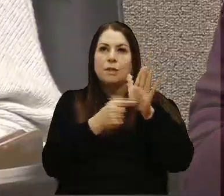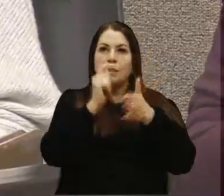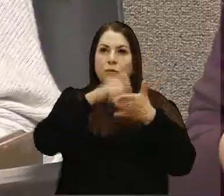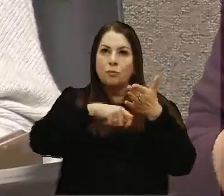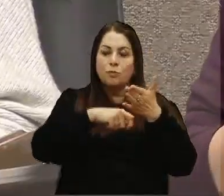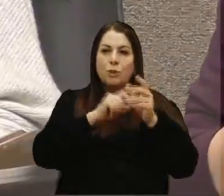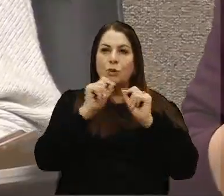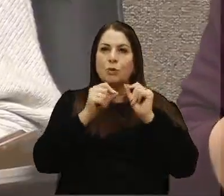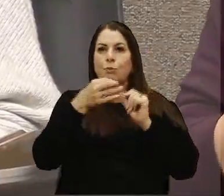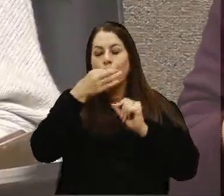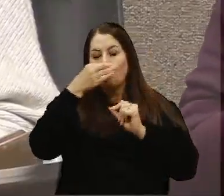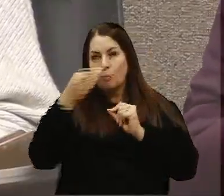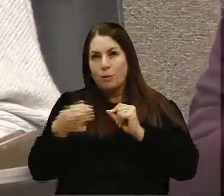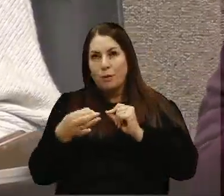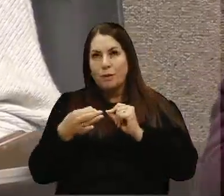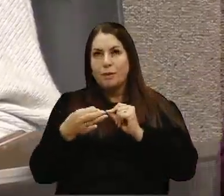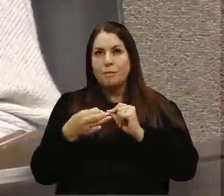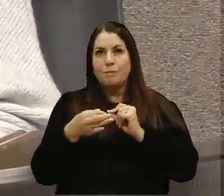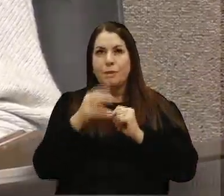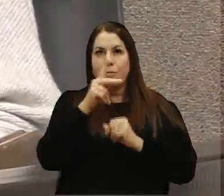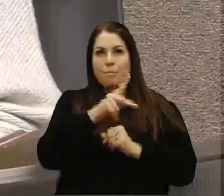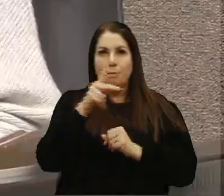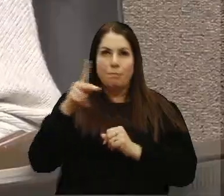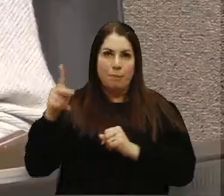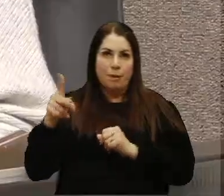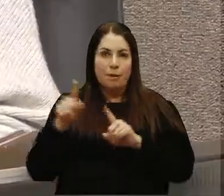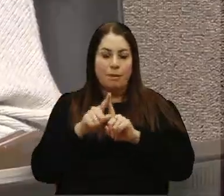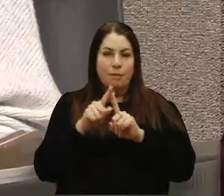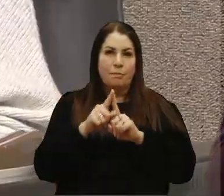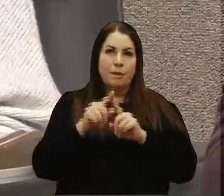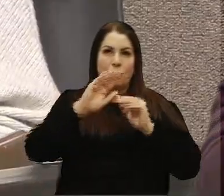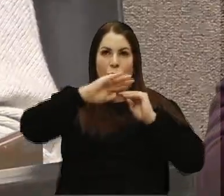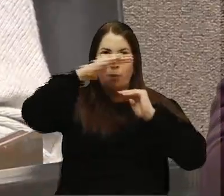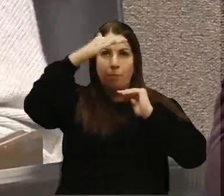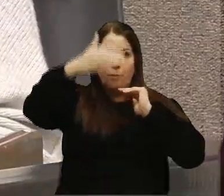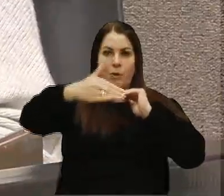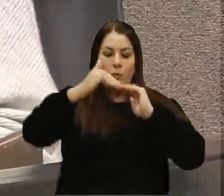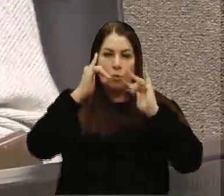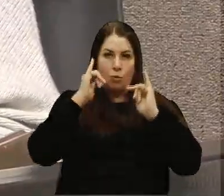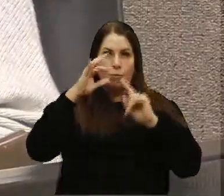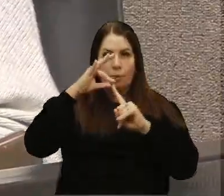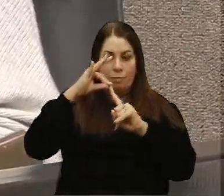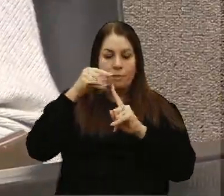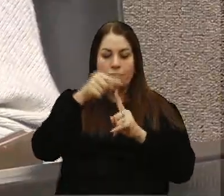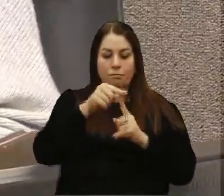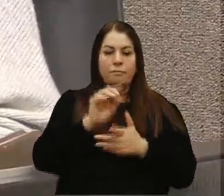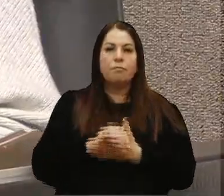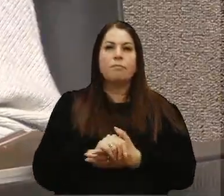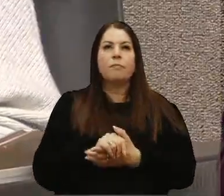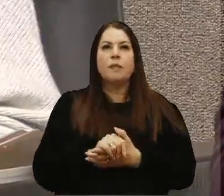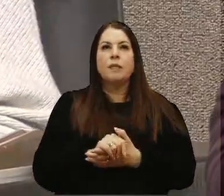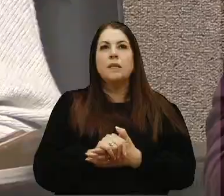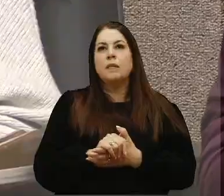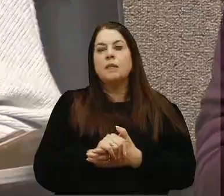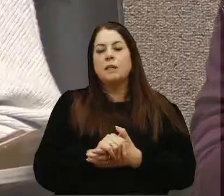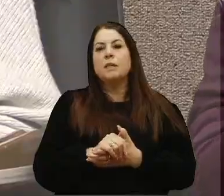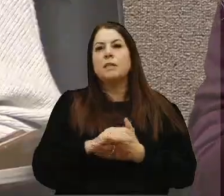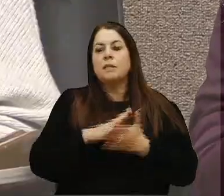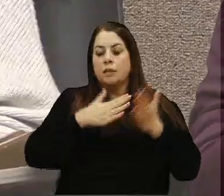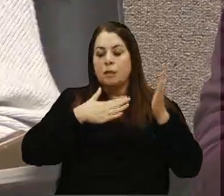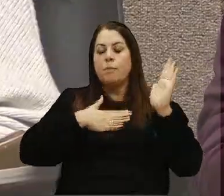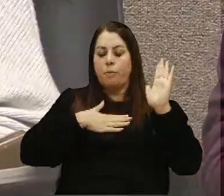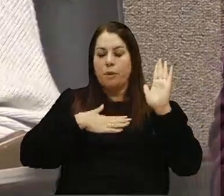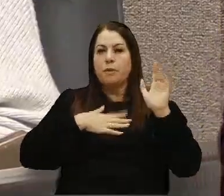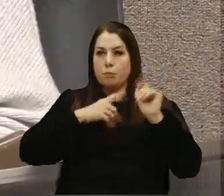indicação sugerindo uma PPP para os abrigos de ônibus, para as paradas de ônibus. E ele se comprometeu